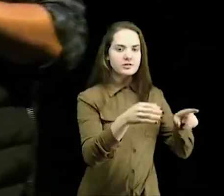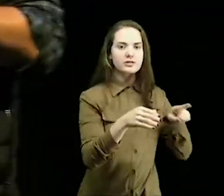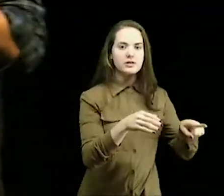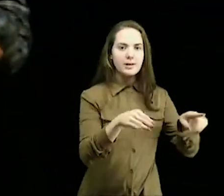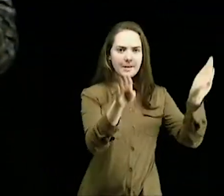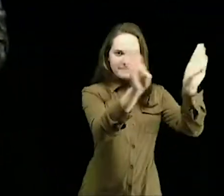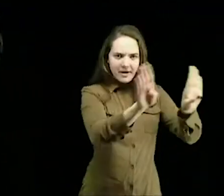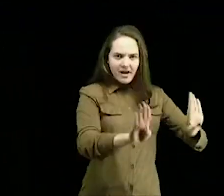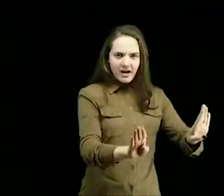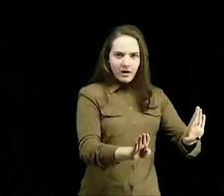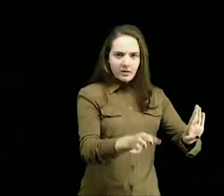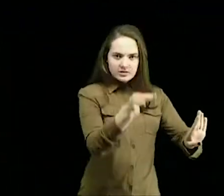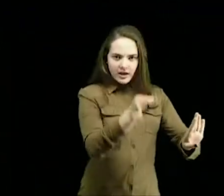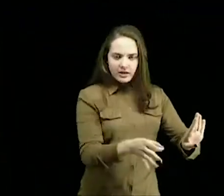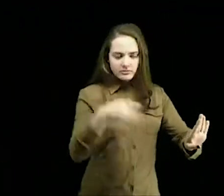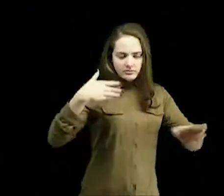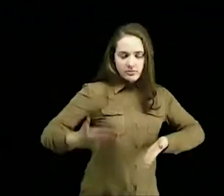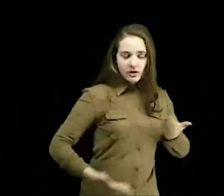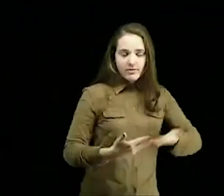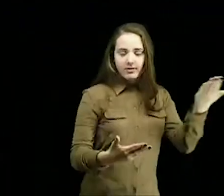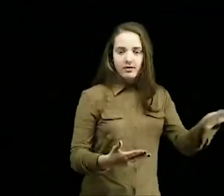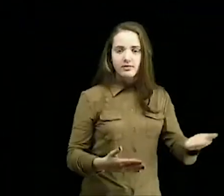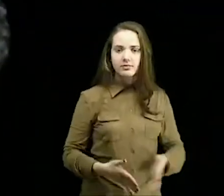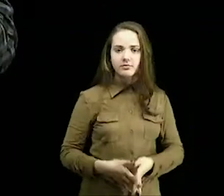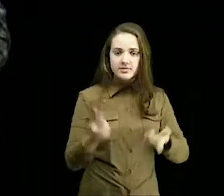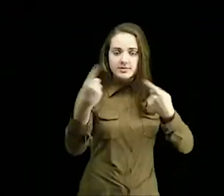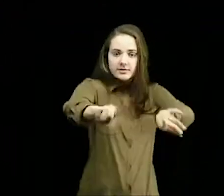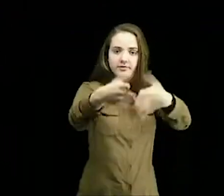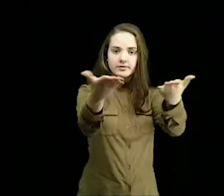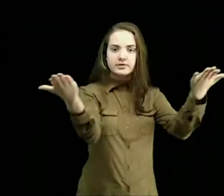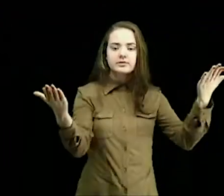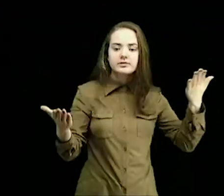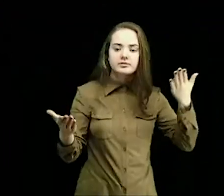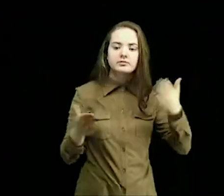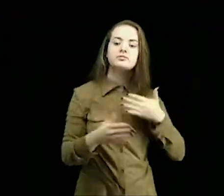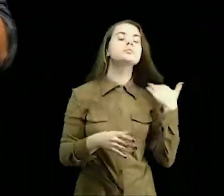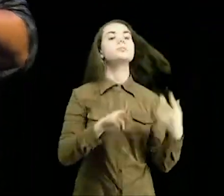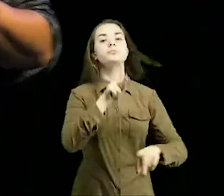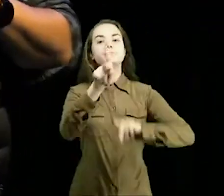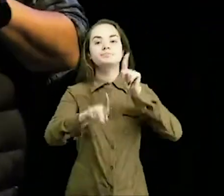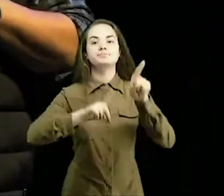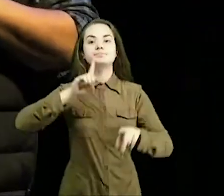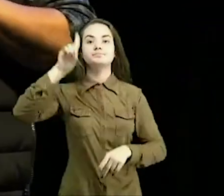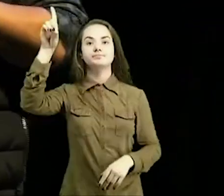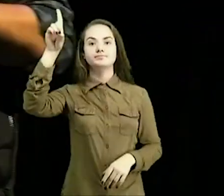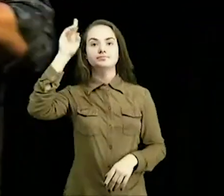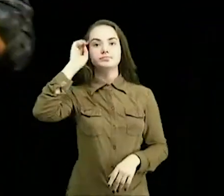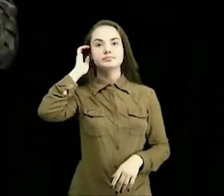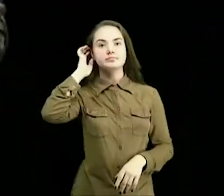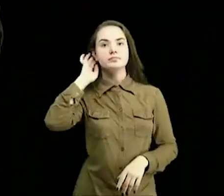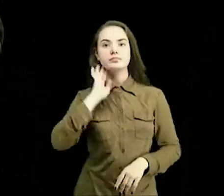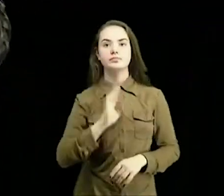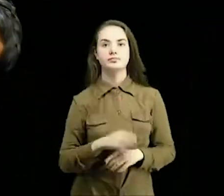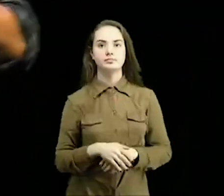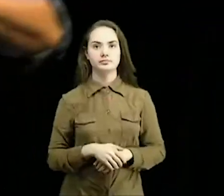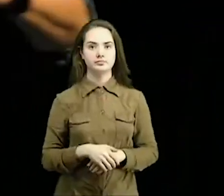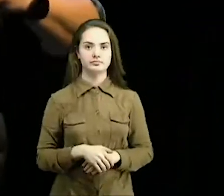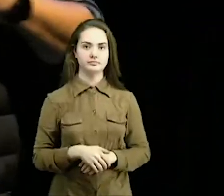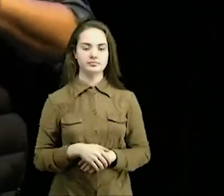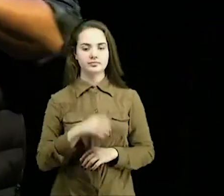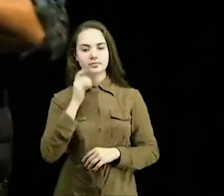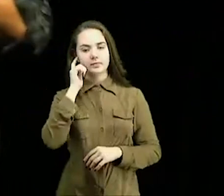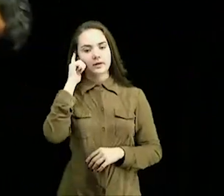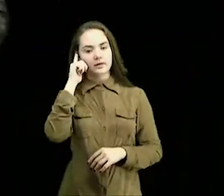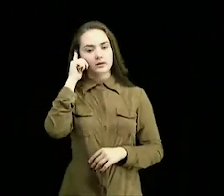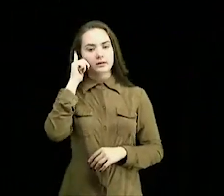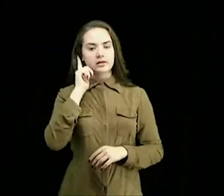Ele propõe um desafio para aquele povo, que era povo de Deus, mas que perdeu o conteúdo da palavra. Naquele